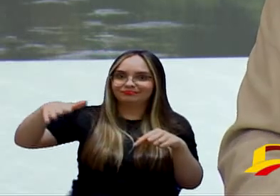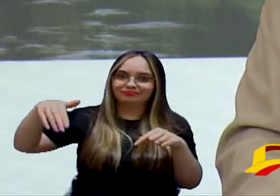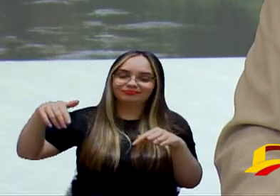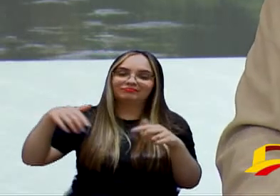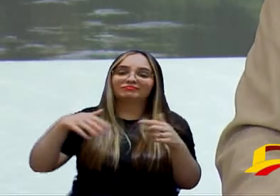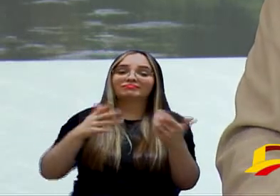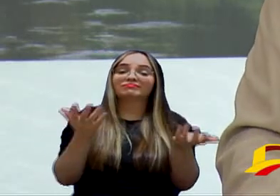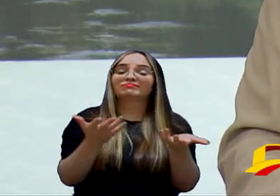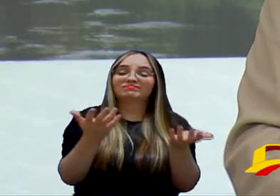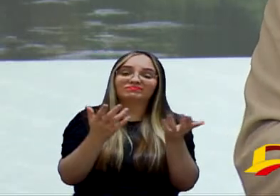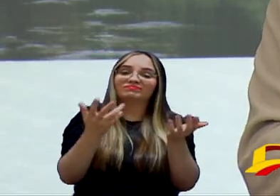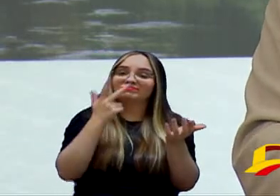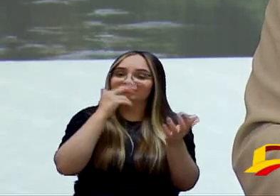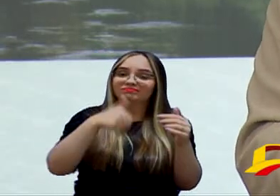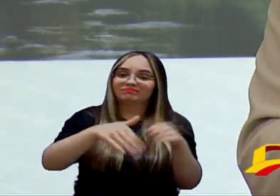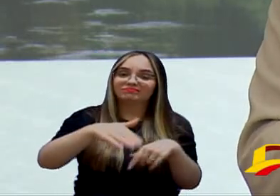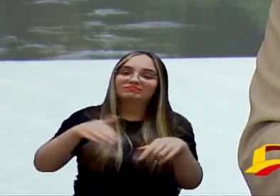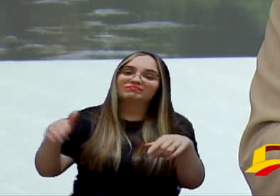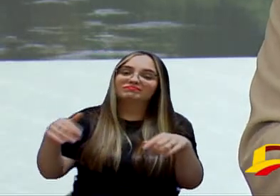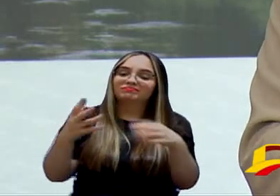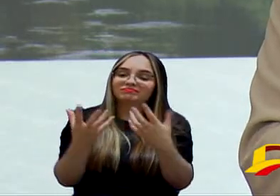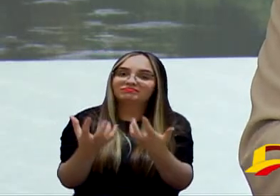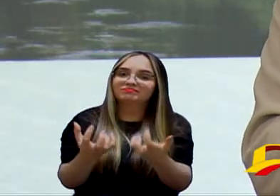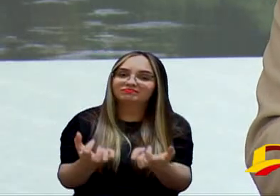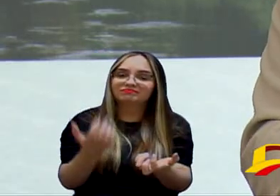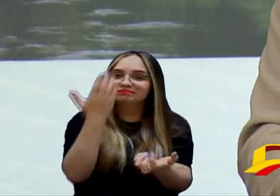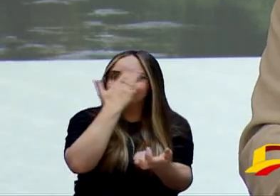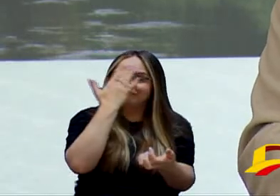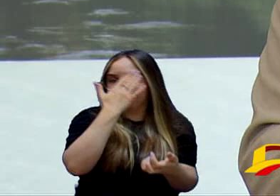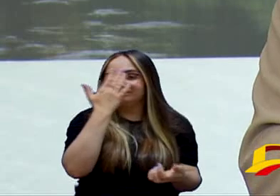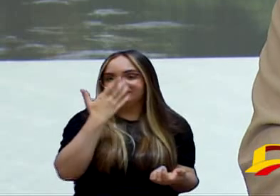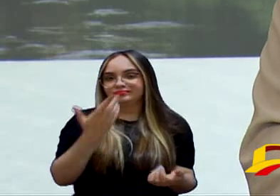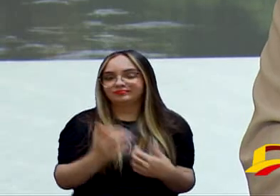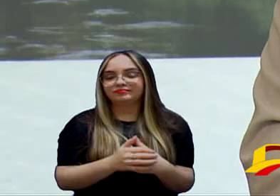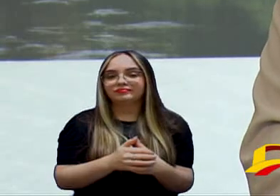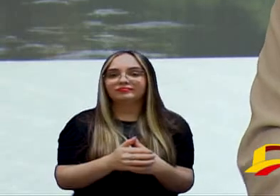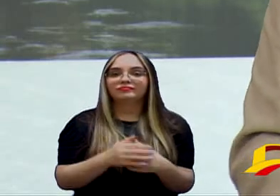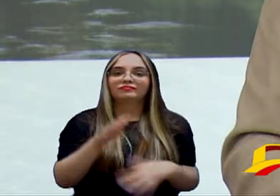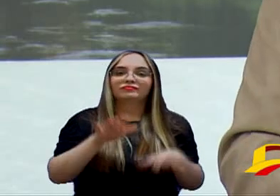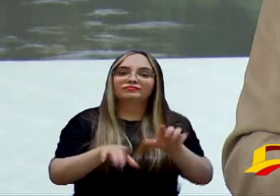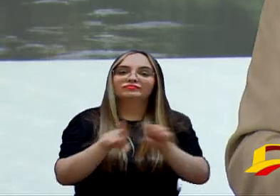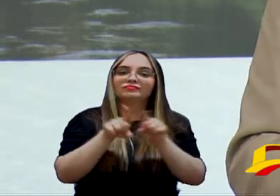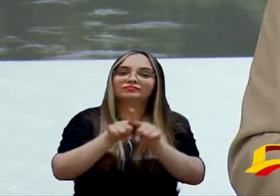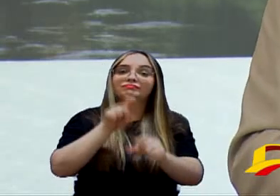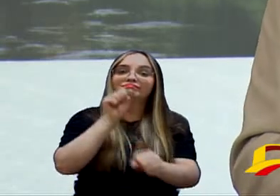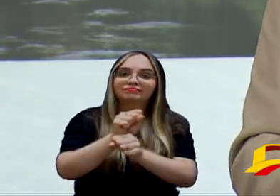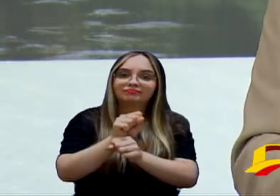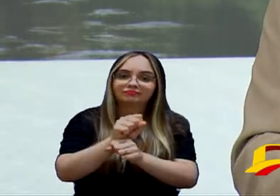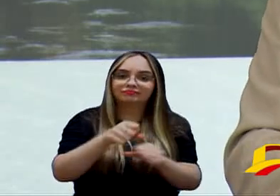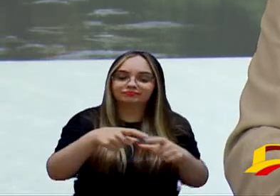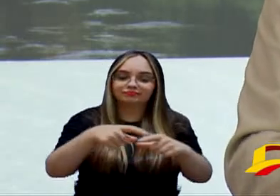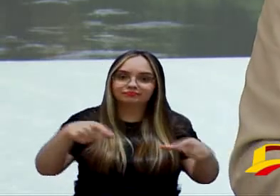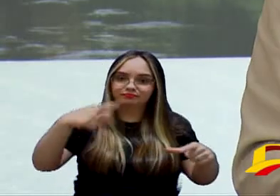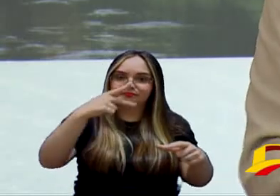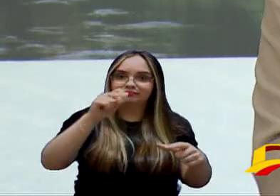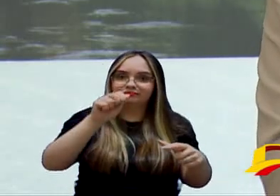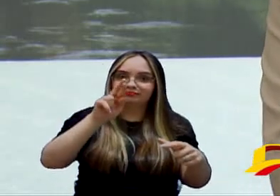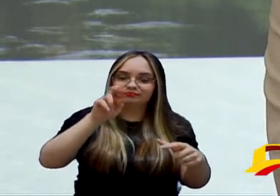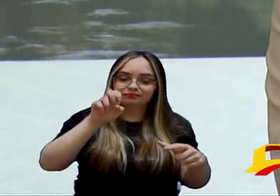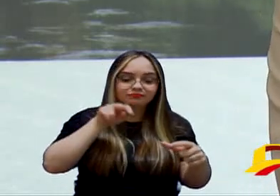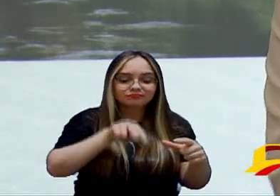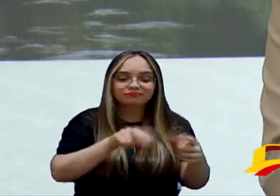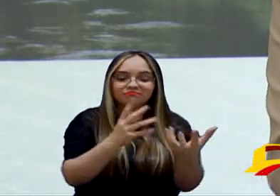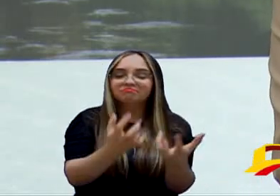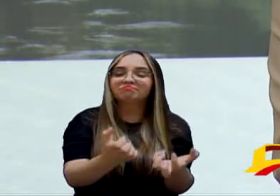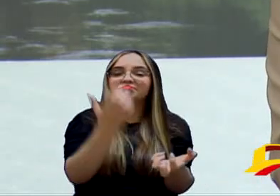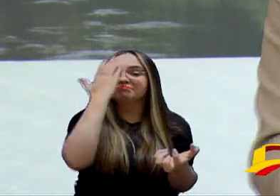naquela região na onde tem aqueles pares escrito no chão de enxergar Às vezes a pessoa vê no chão